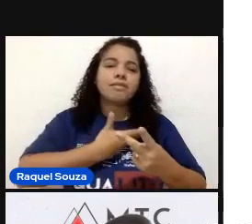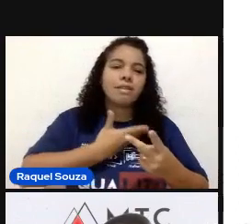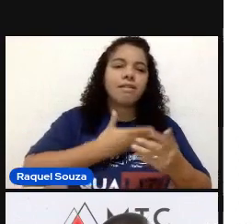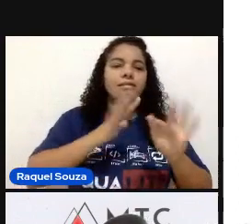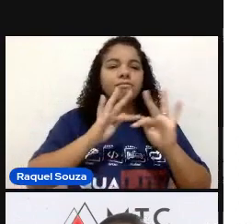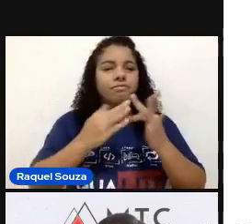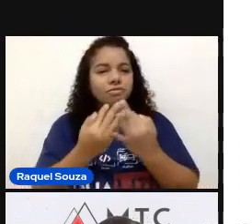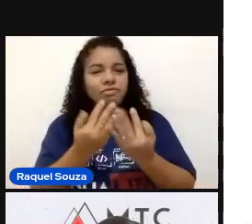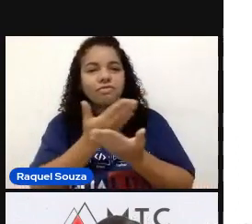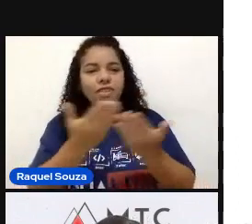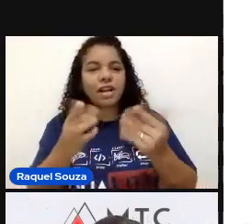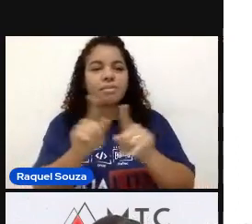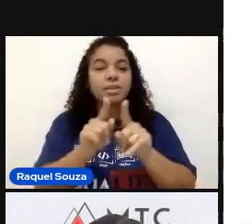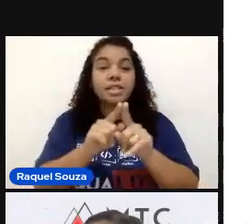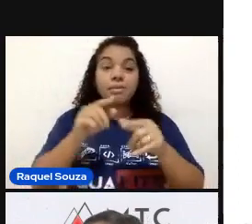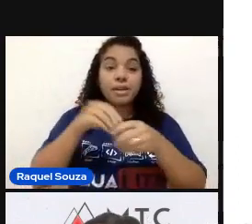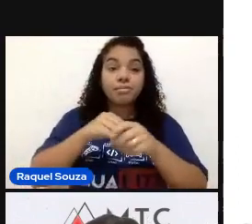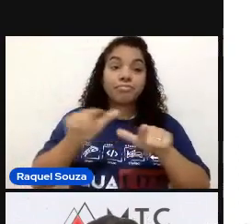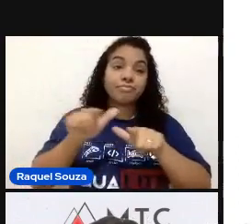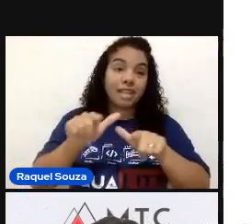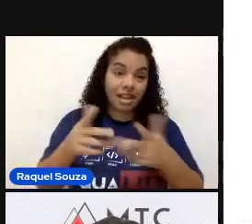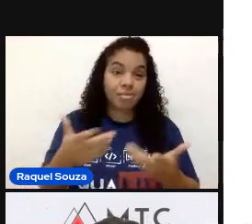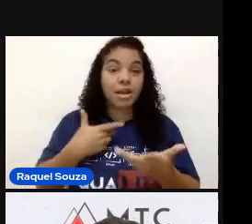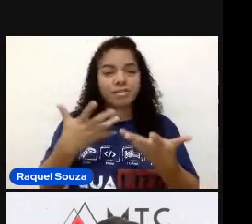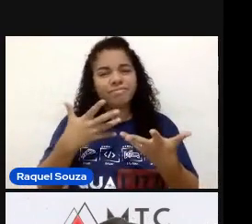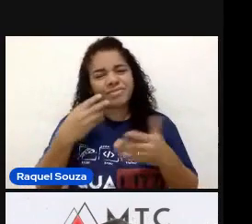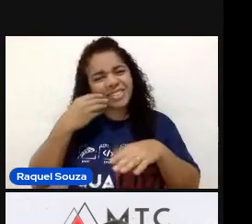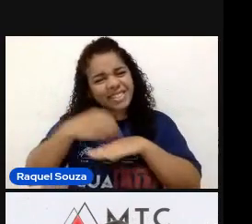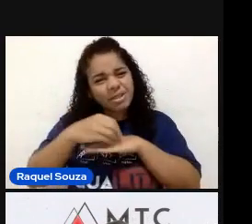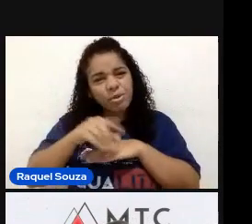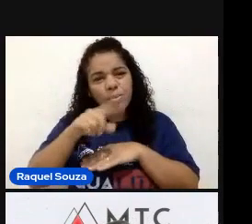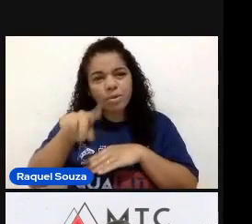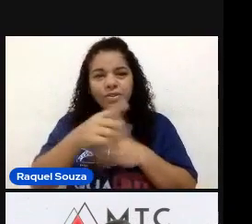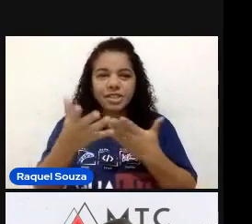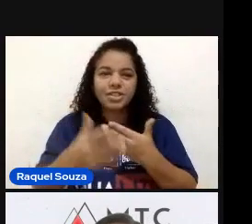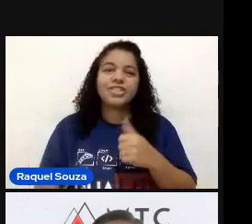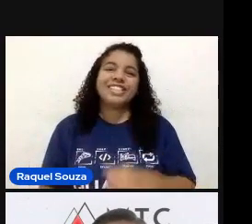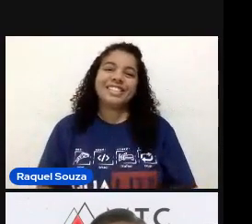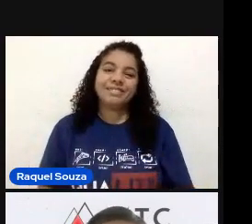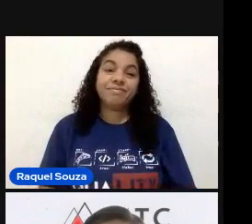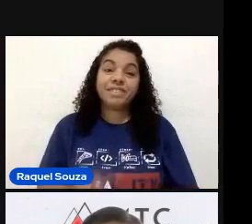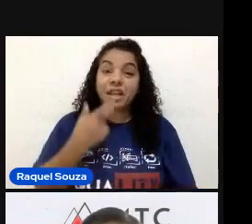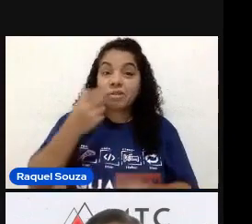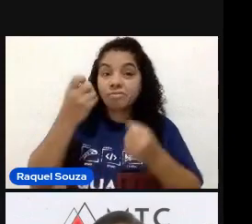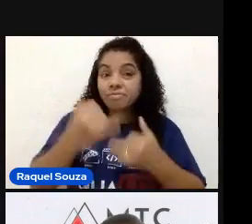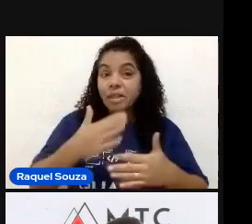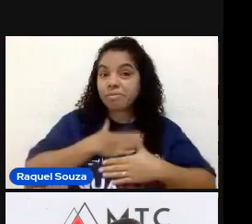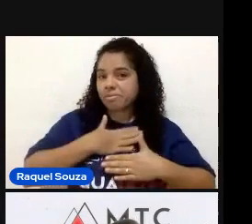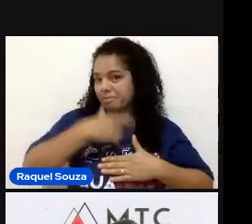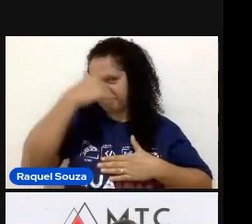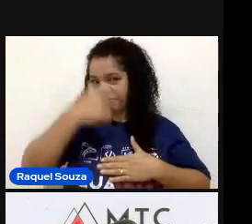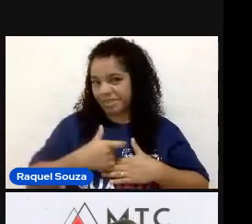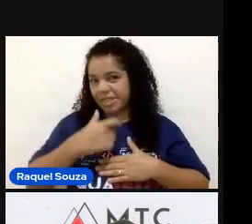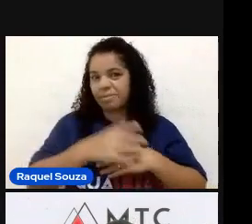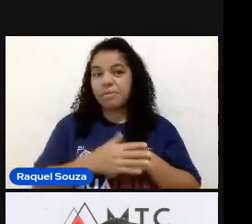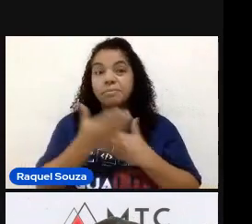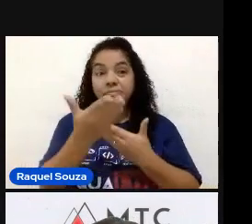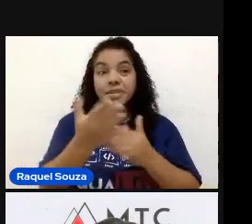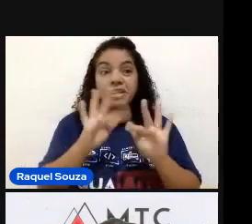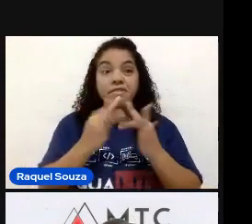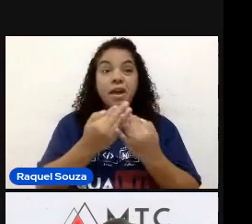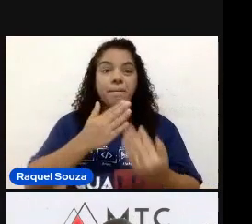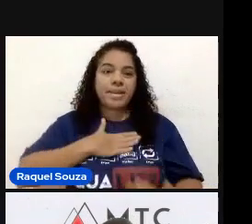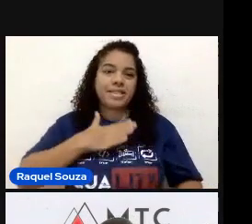ou até mesmo para o nosso trabalho. Então, eu quis trazer um pouquinho disso para vocês hoje. Falar um pouquinho sobre mim, né? Essa é minha